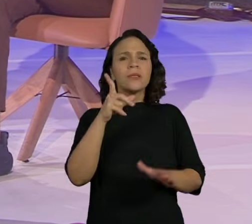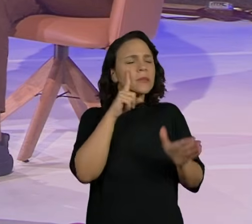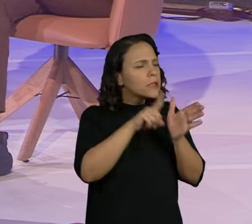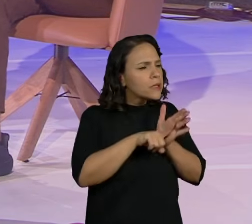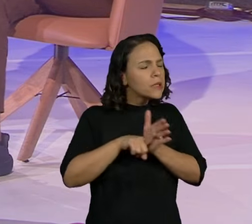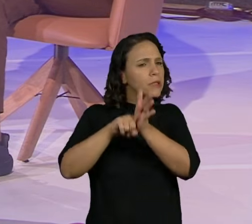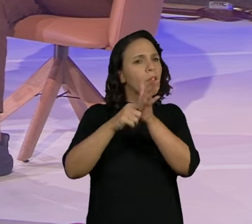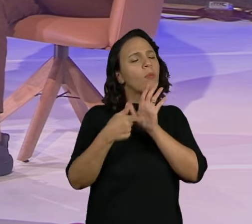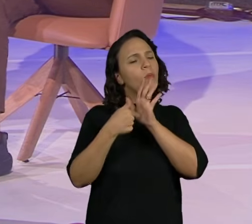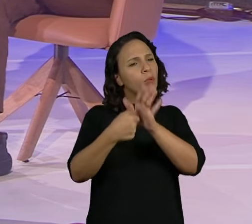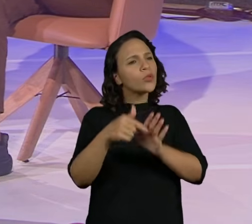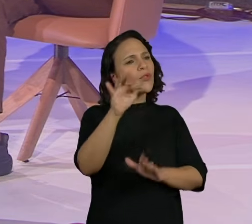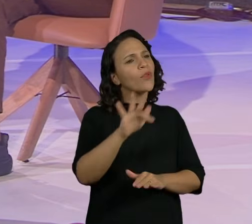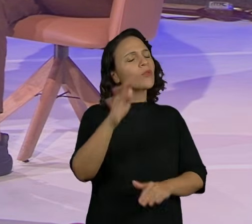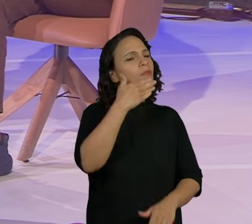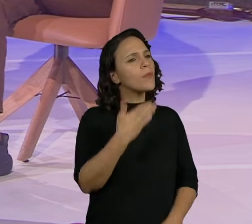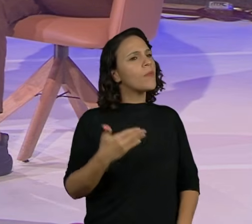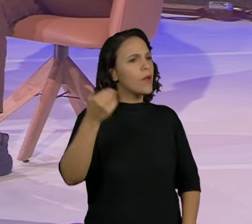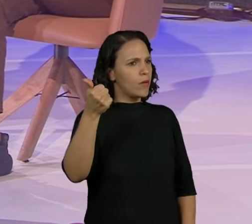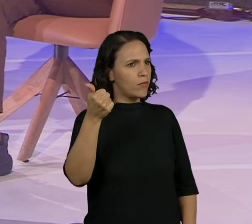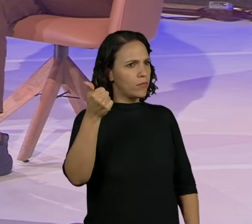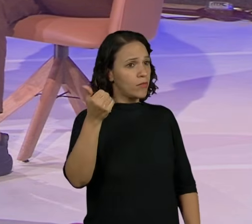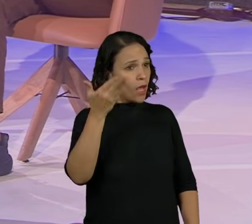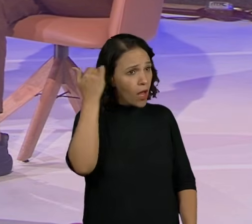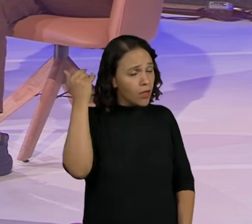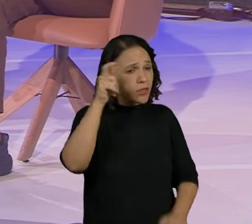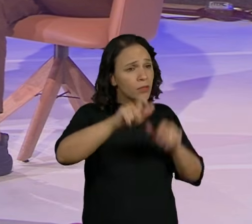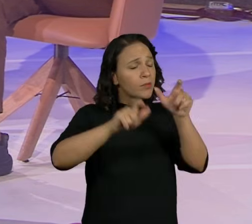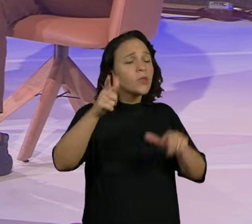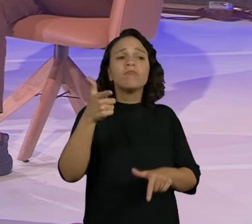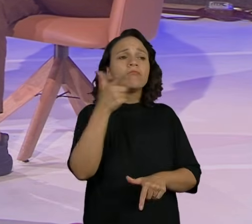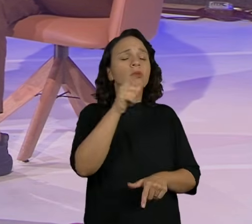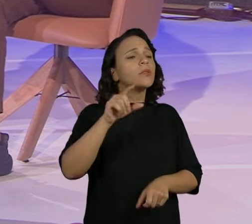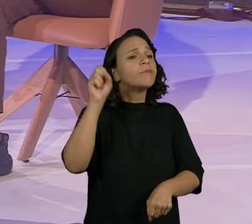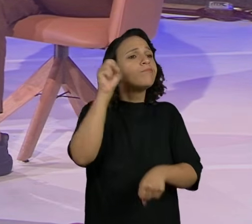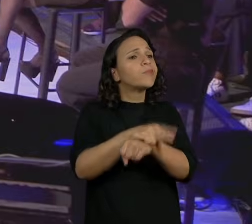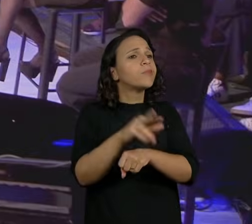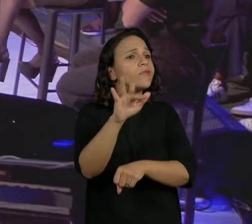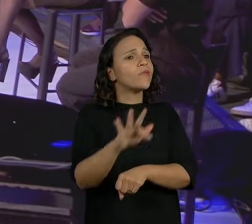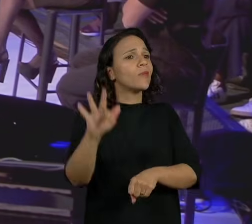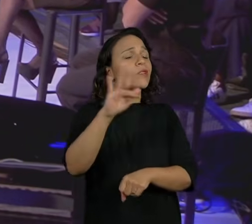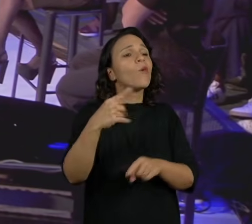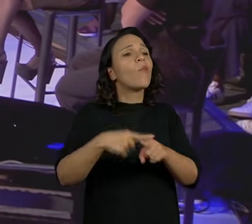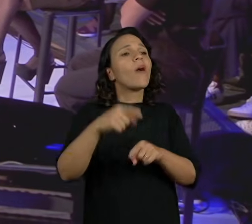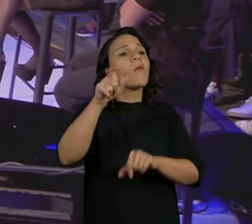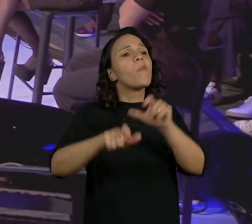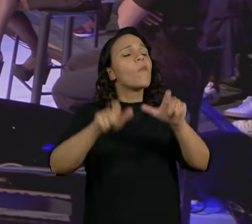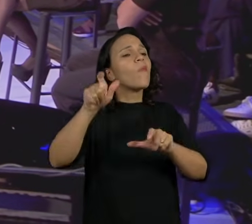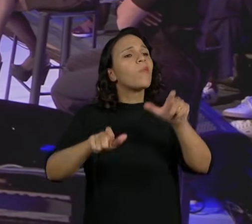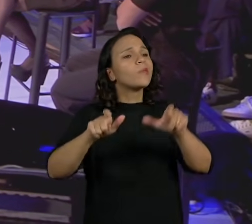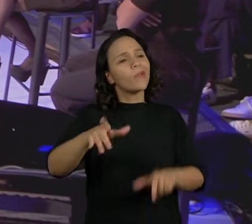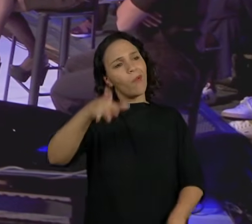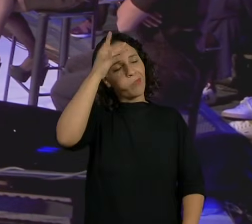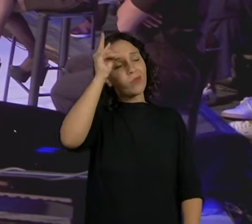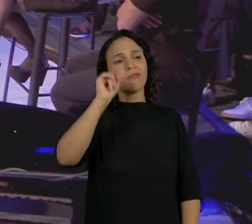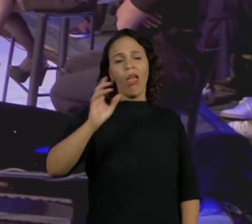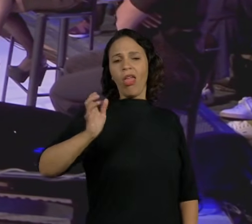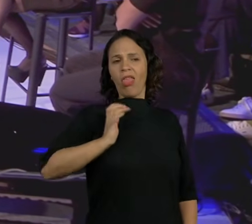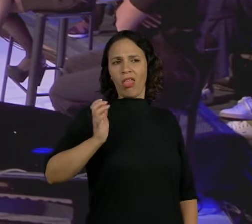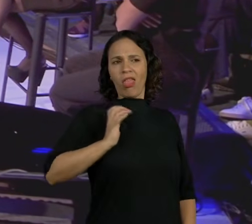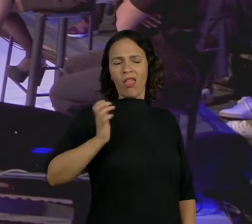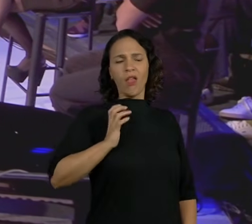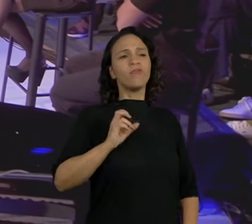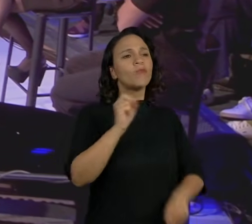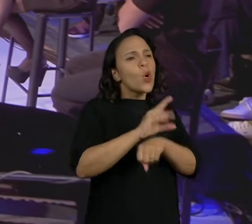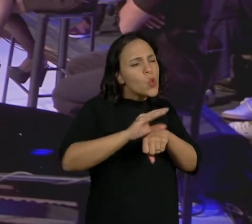com as cotas. Então, que a dificuldade que as pessoas tinham era entrar na universidade por causa dos decorebas. Então, o rico ia para um cursinho,